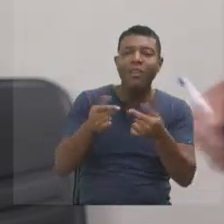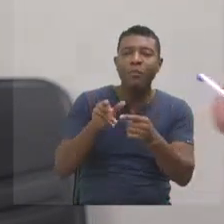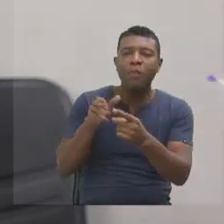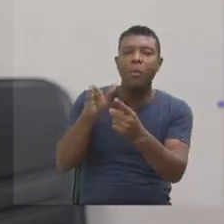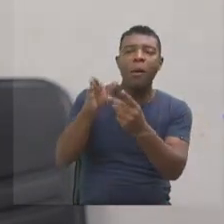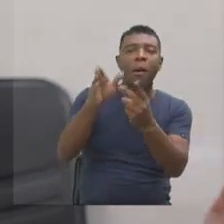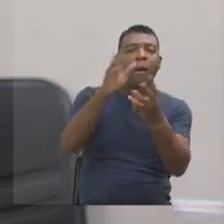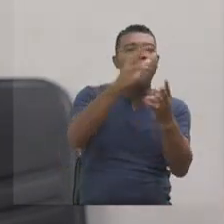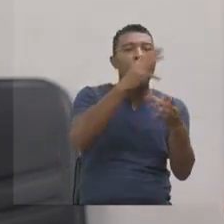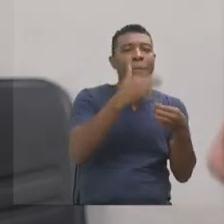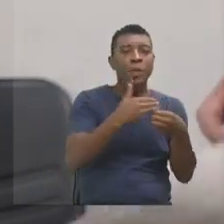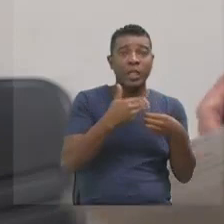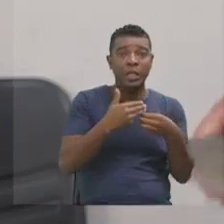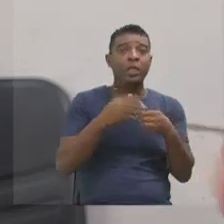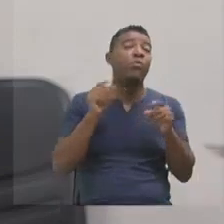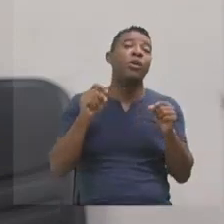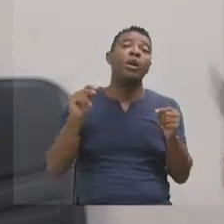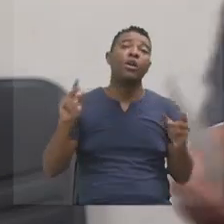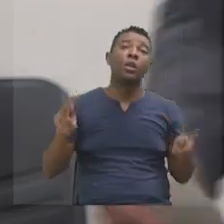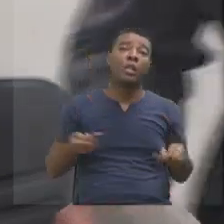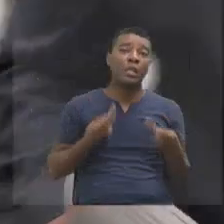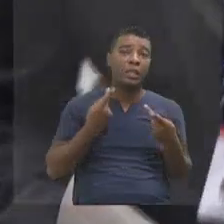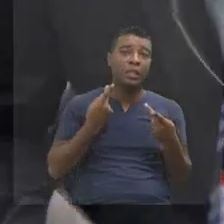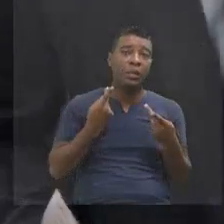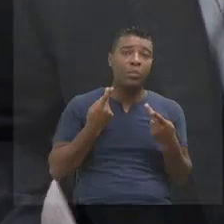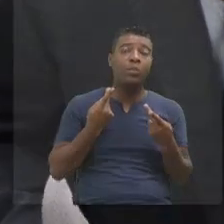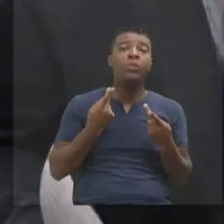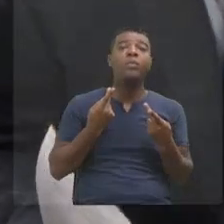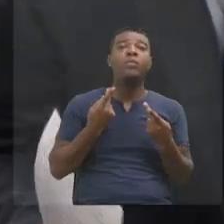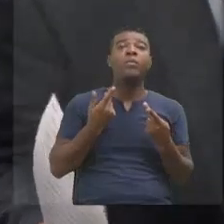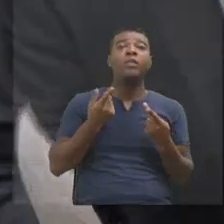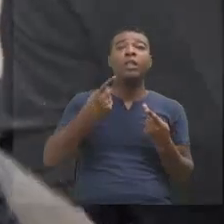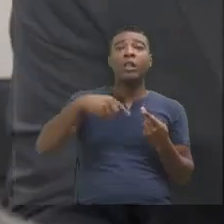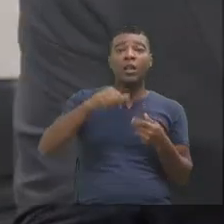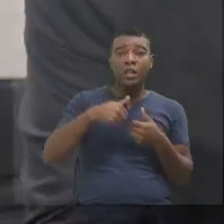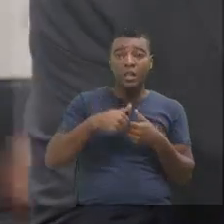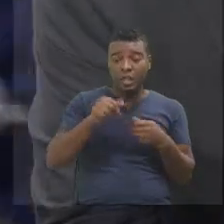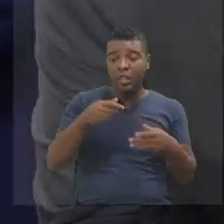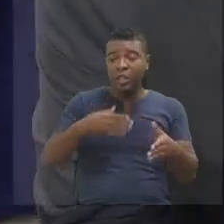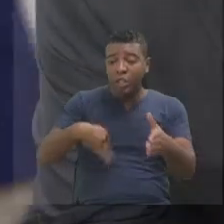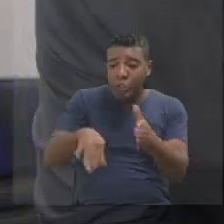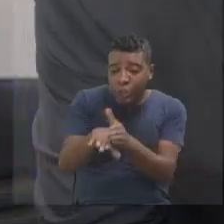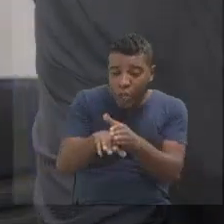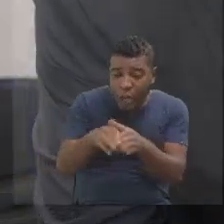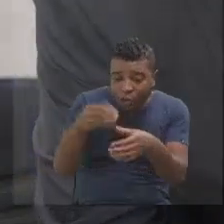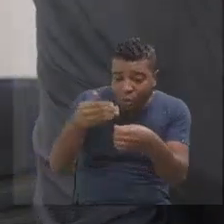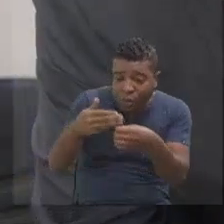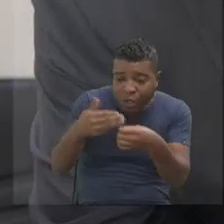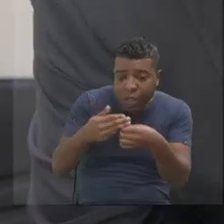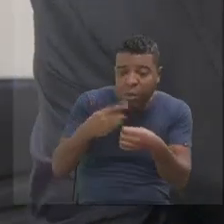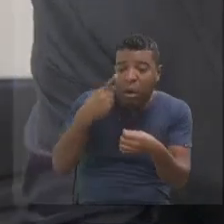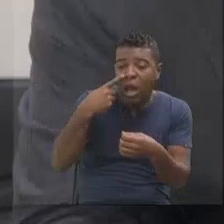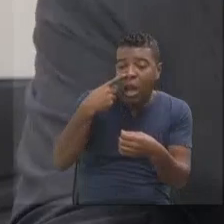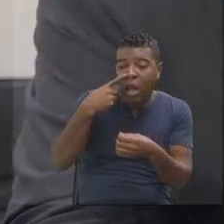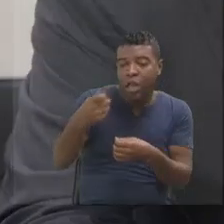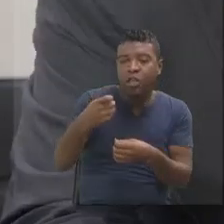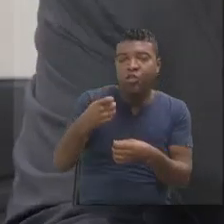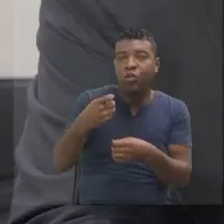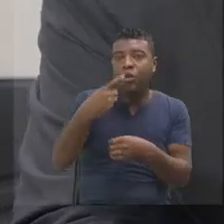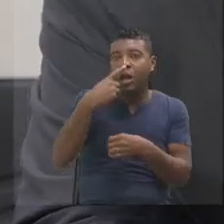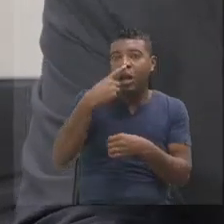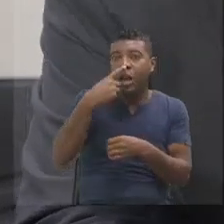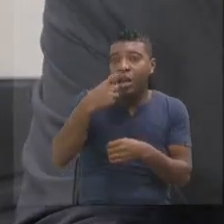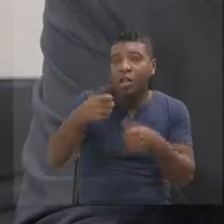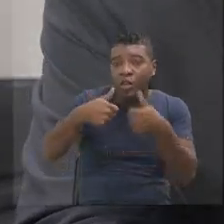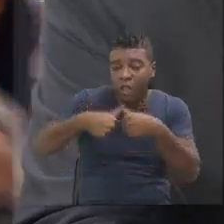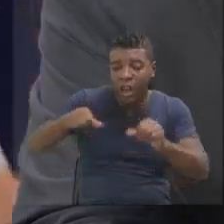a gente chegava lá no município basicamente a gente tava tirando o lixo da rua e a gente sabe que acumula ali que água